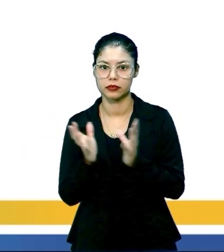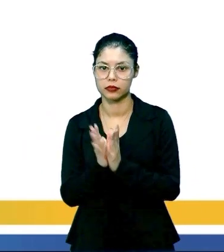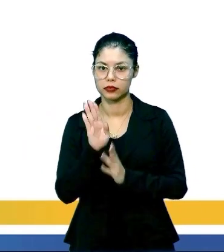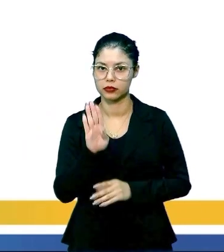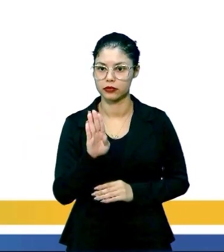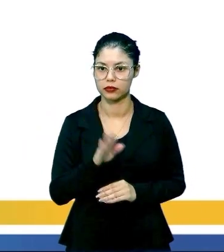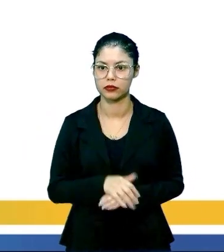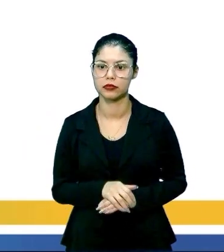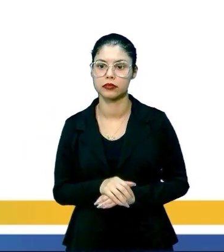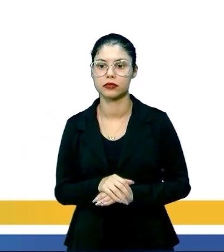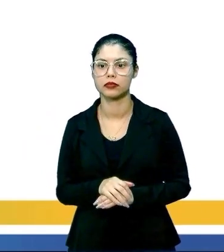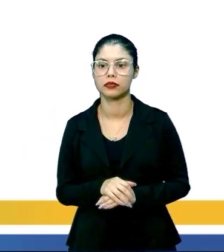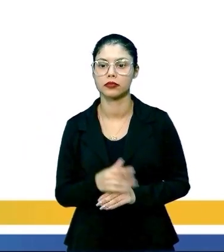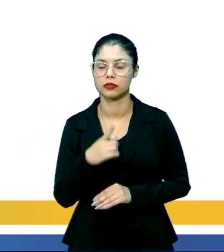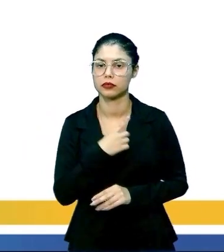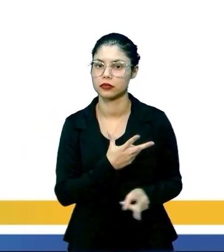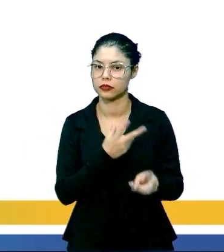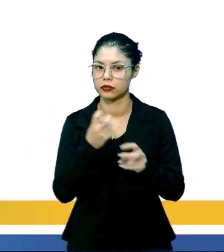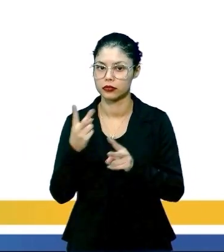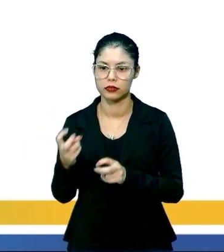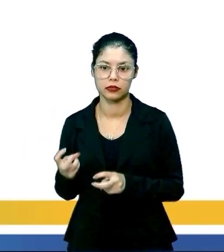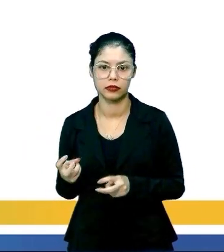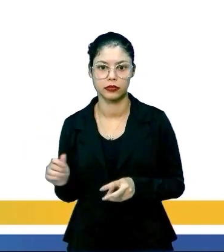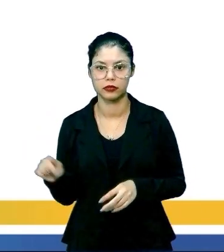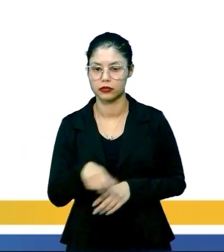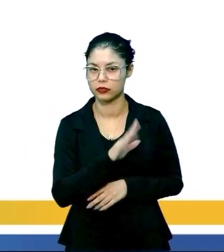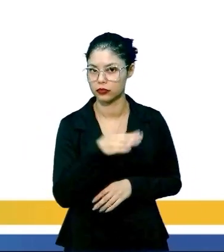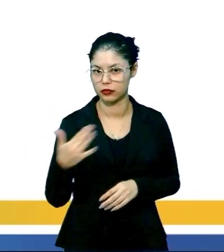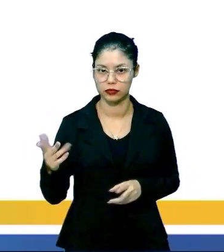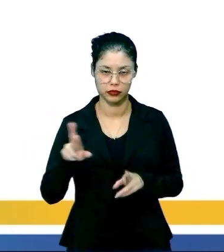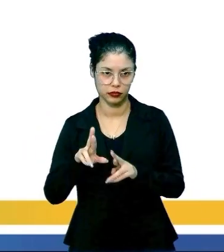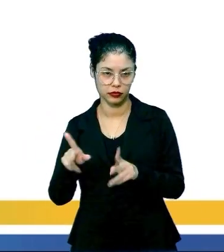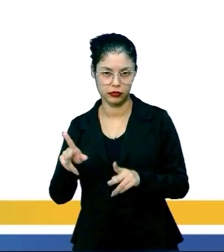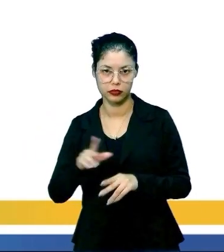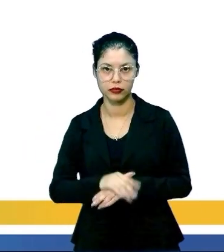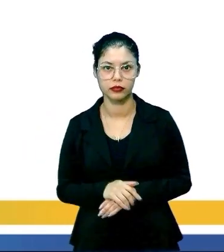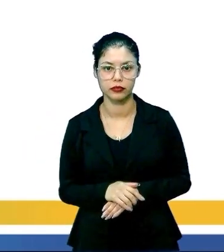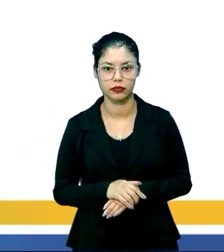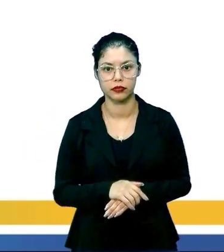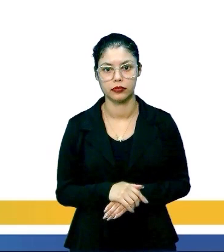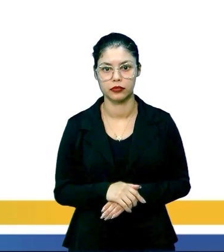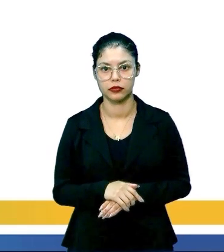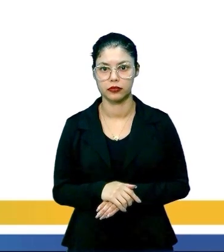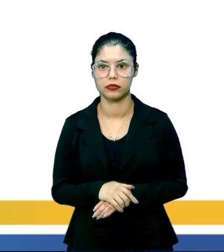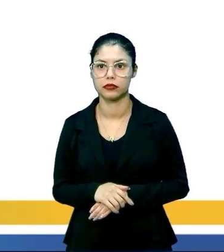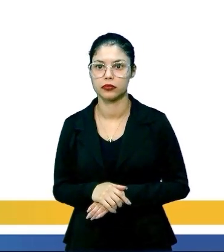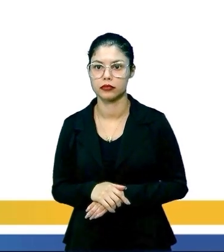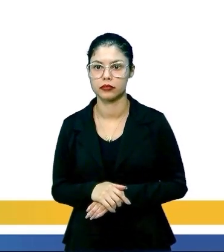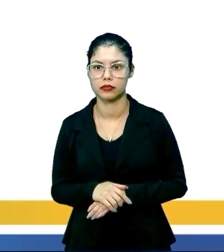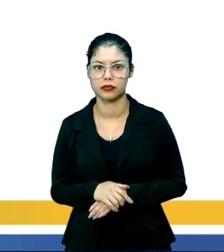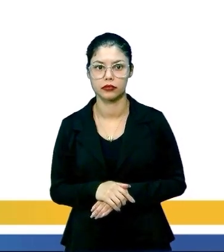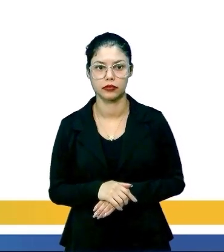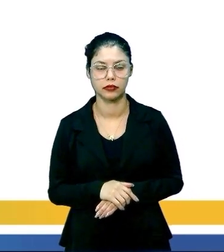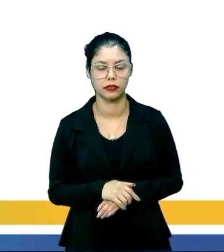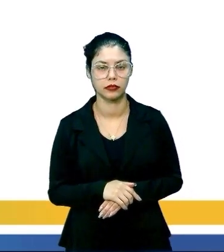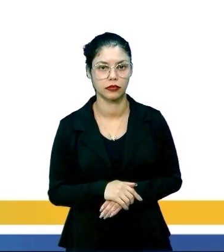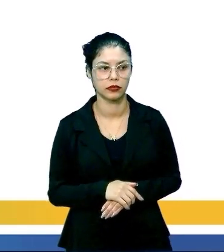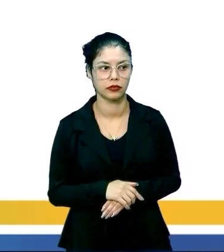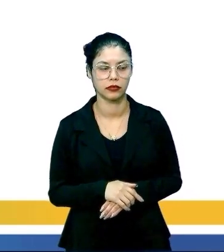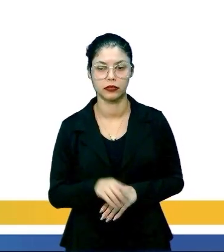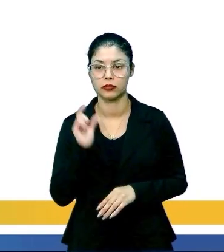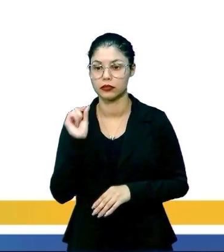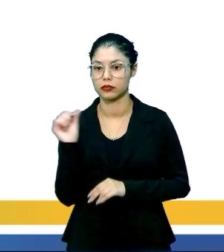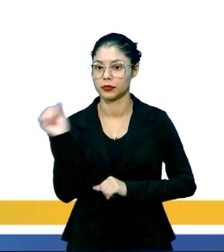conjunto B. Então, dá para a gente perceber quando ele é diferente, tá? Aí ele vai dizer o